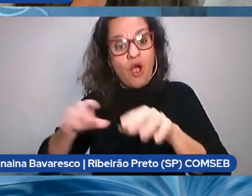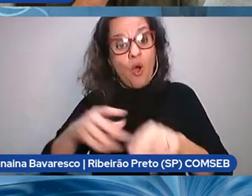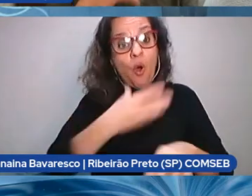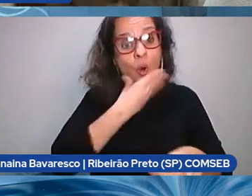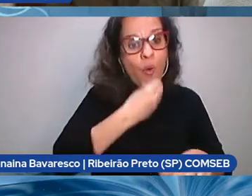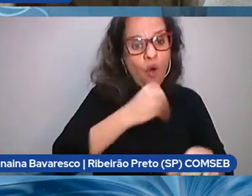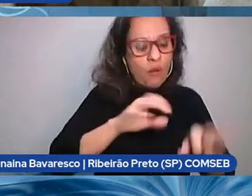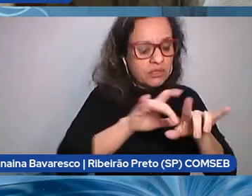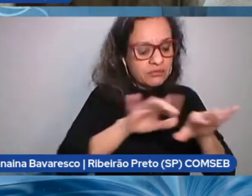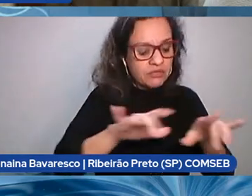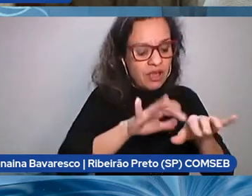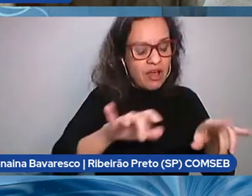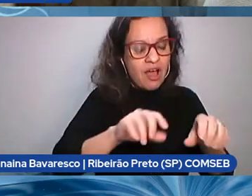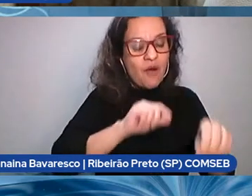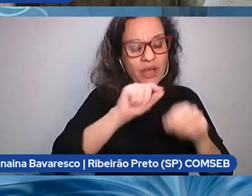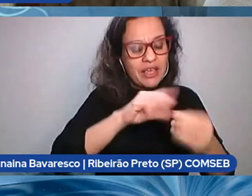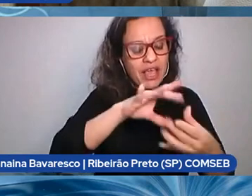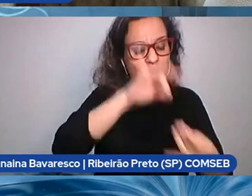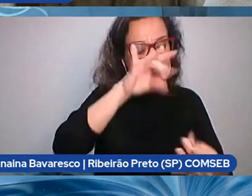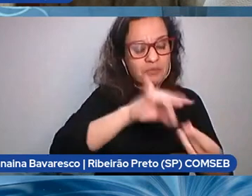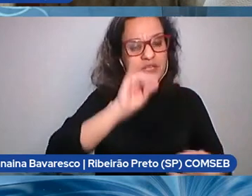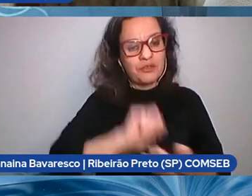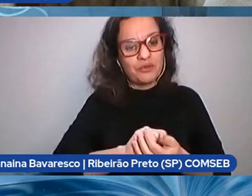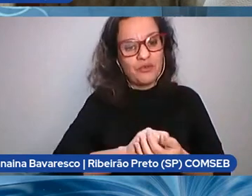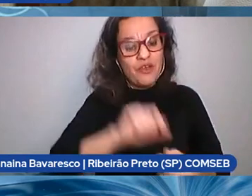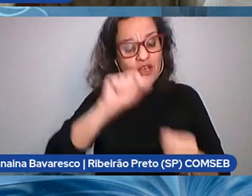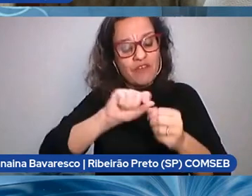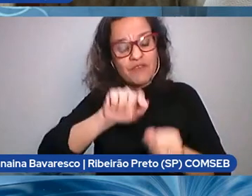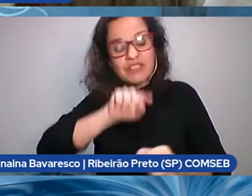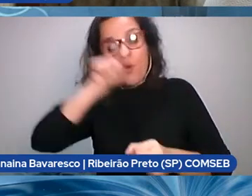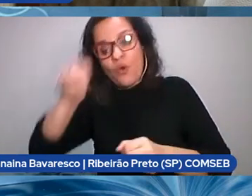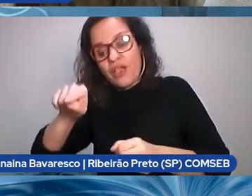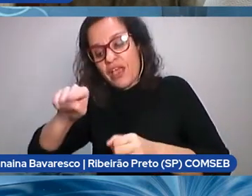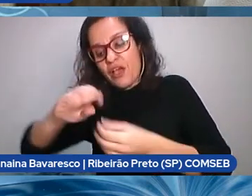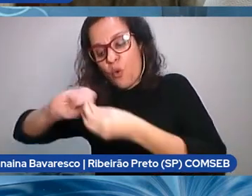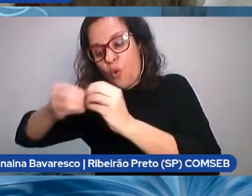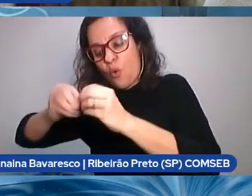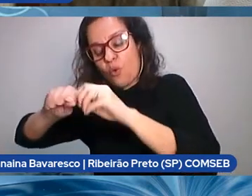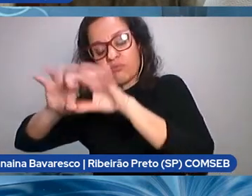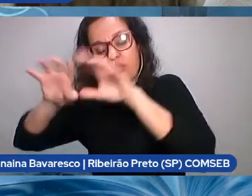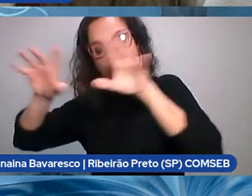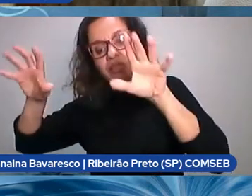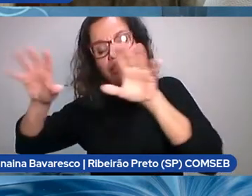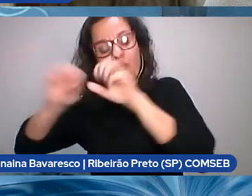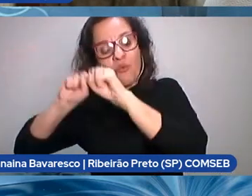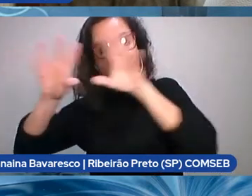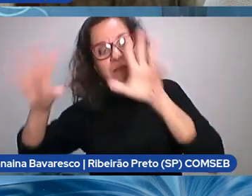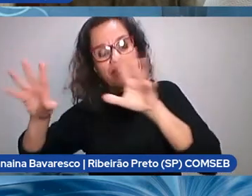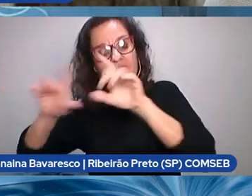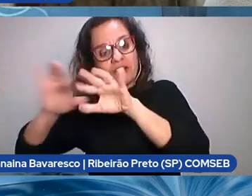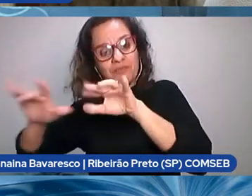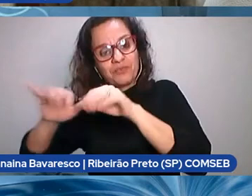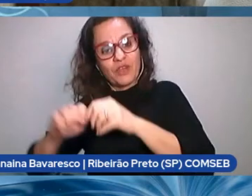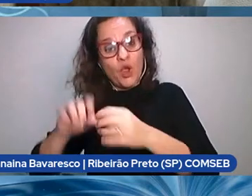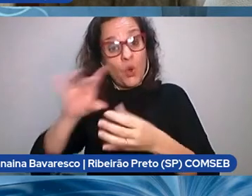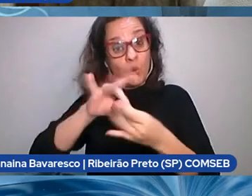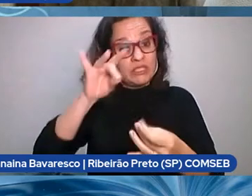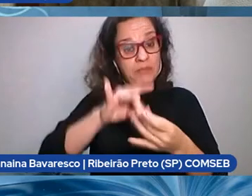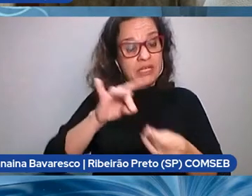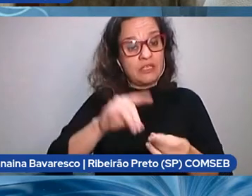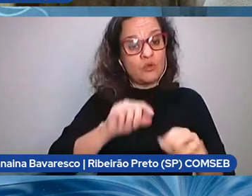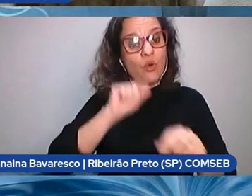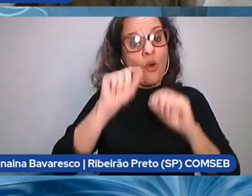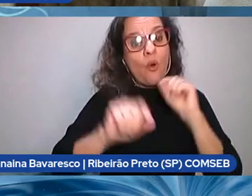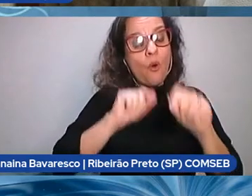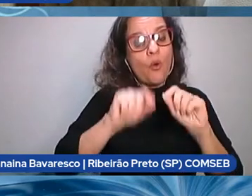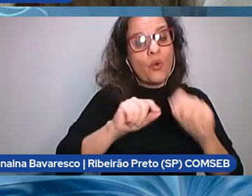essa matéria. E vai, qual é o resultado disso aí? A música. A música. Agora, o espírito precisa ter um grau de inteligência para